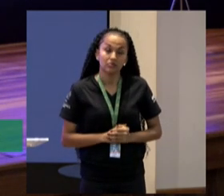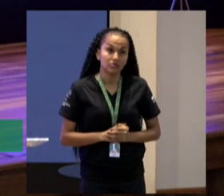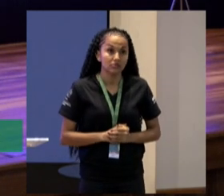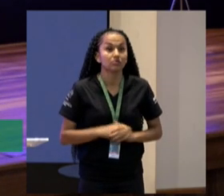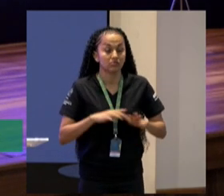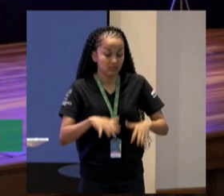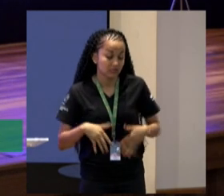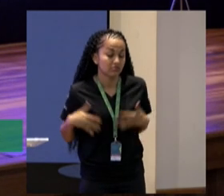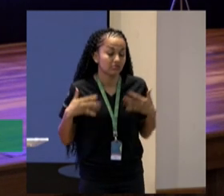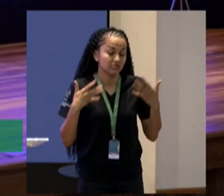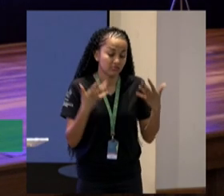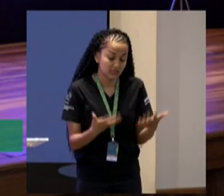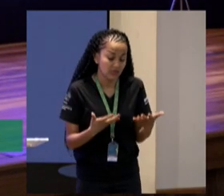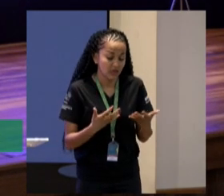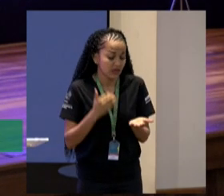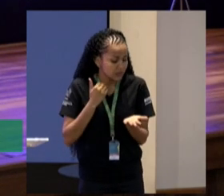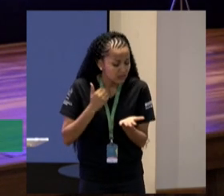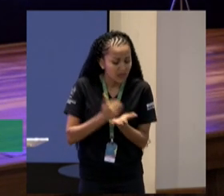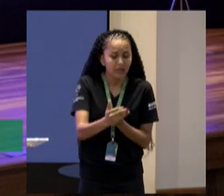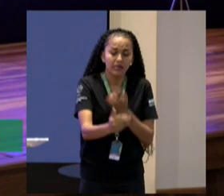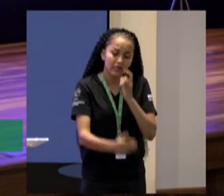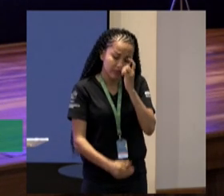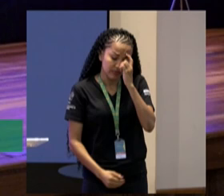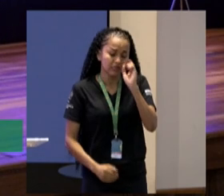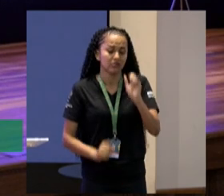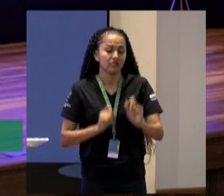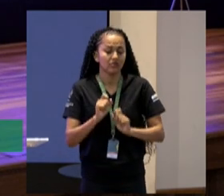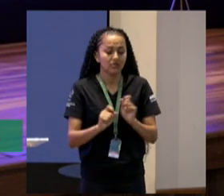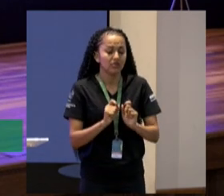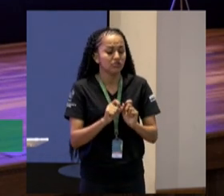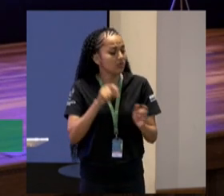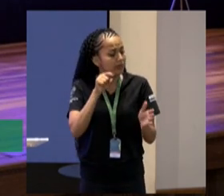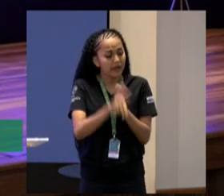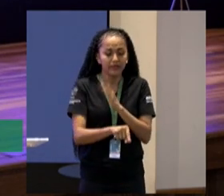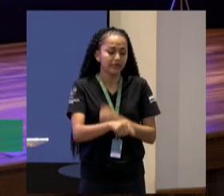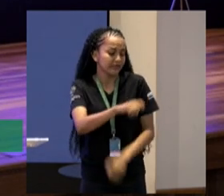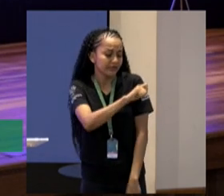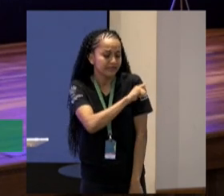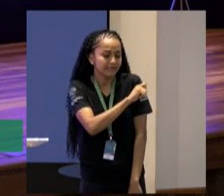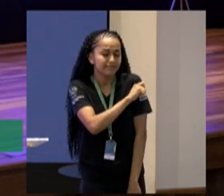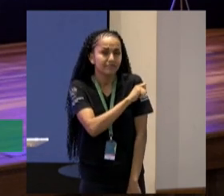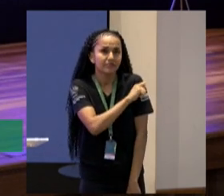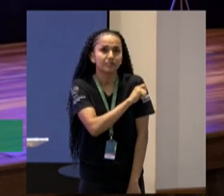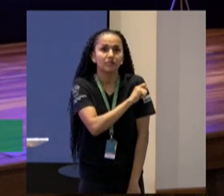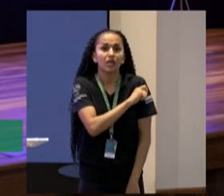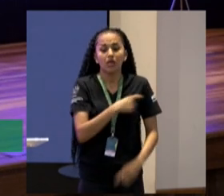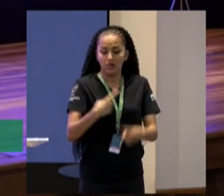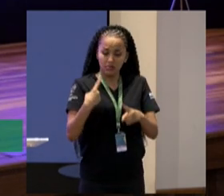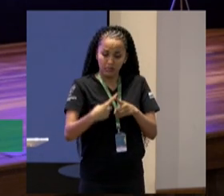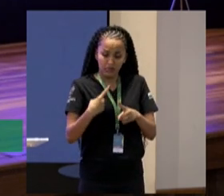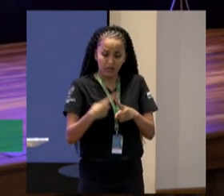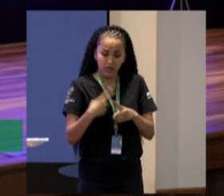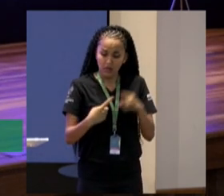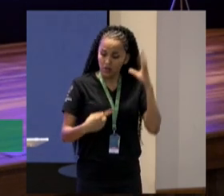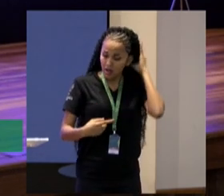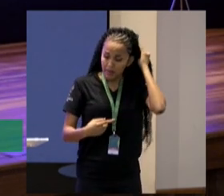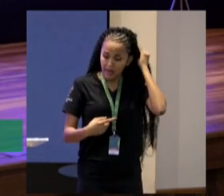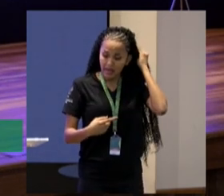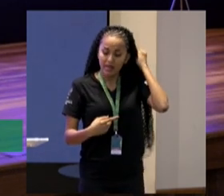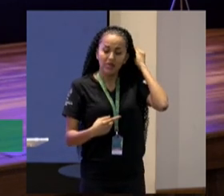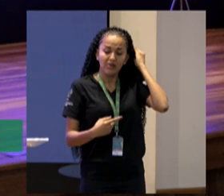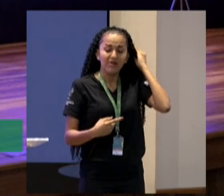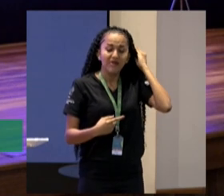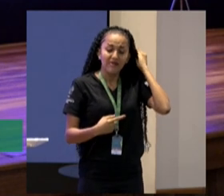E aí a gente começa a pensar, a partir de uma pergunta dos estudantes, que é por que que o cabelo nasce crespo,